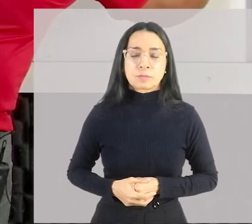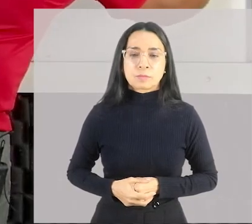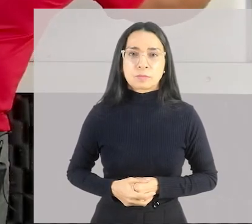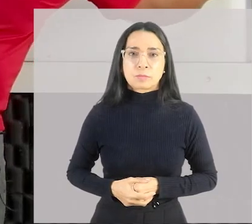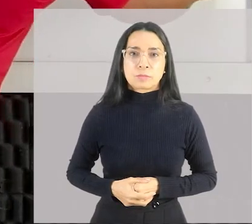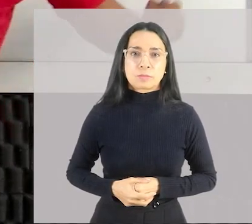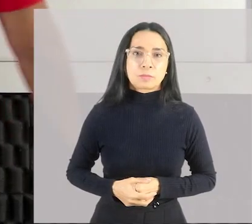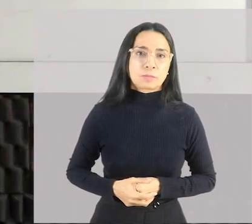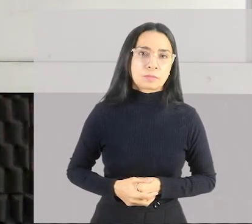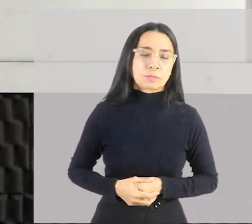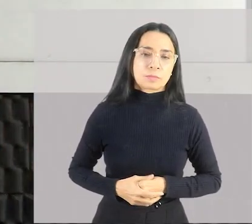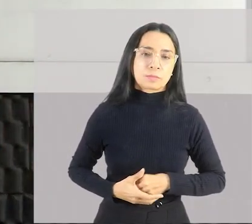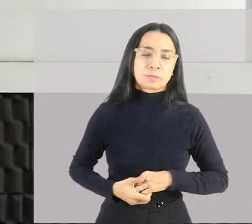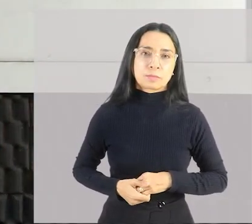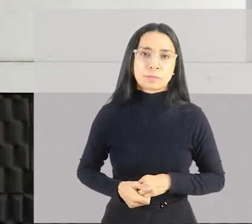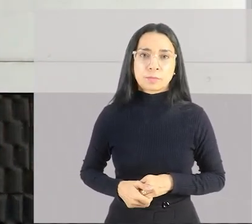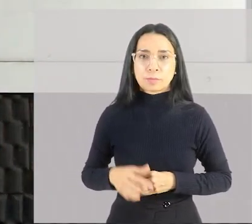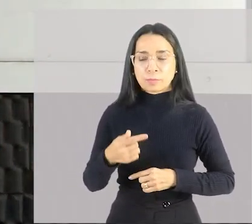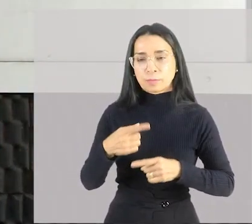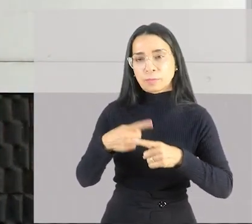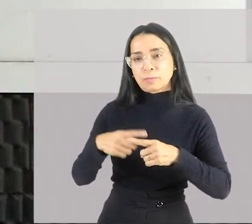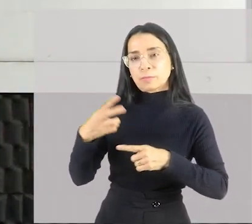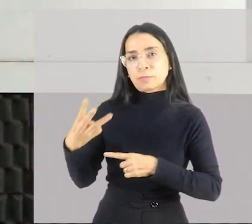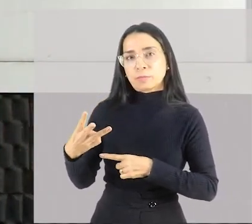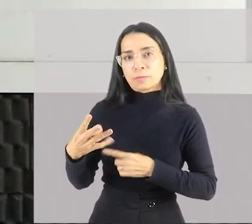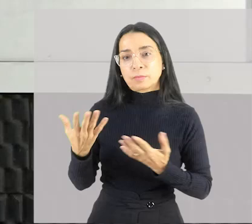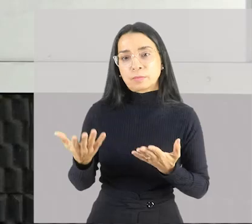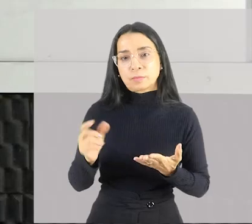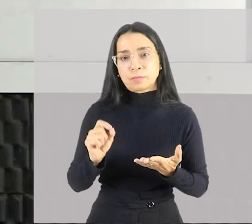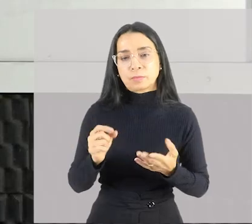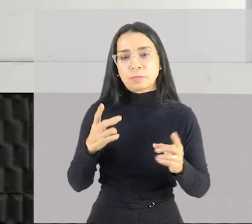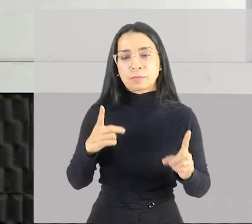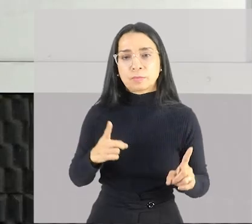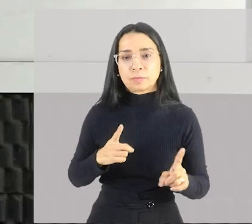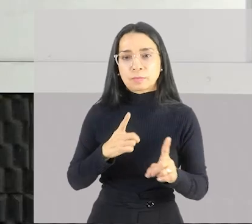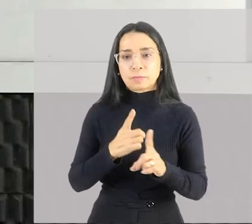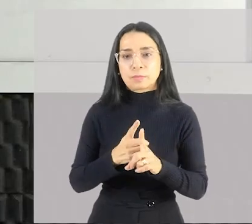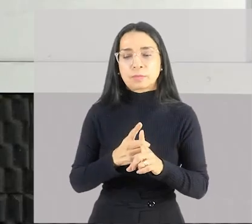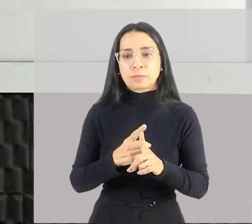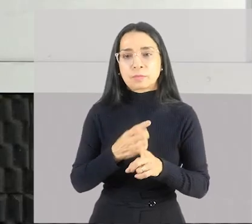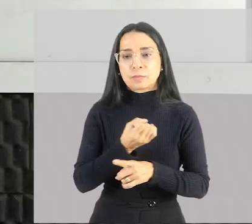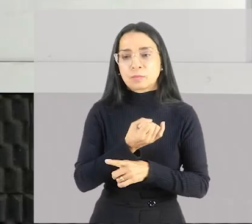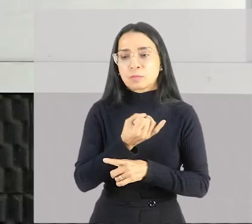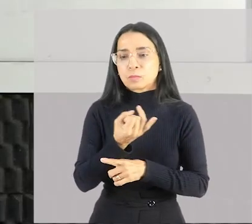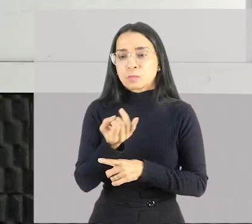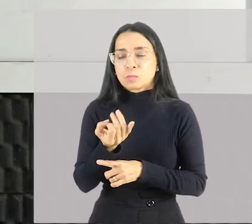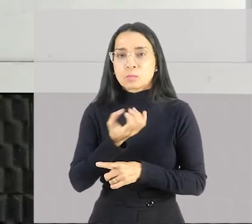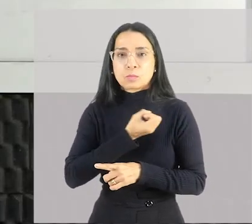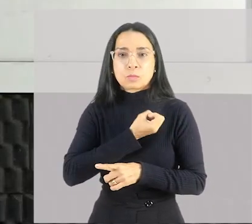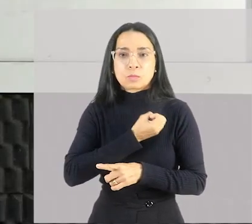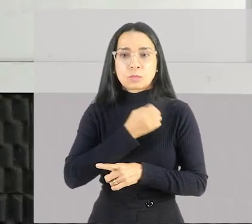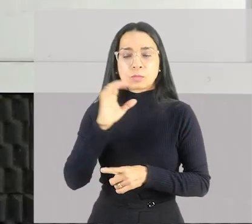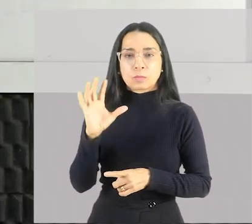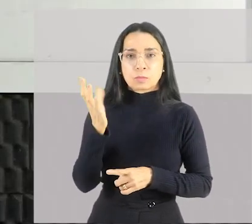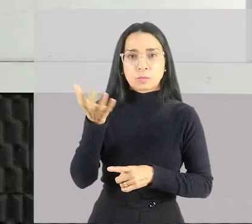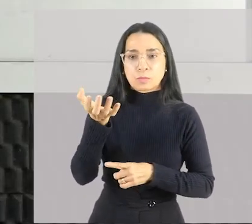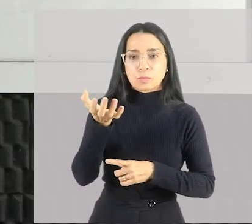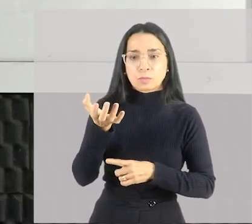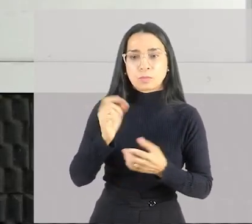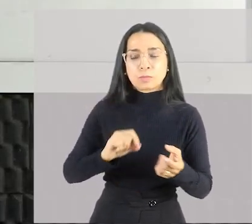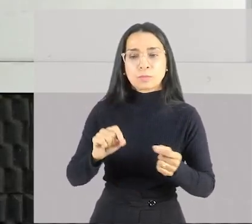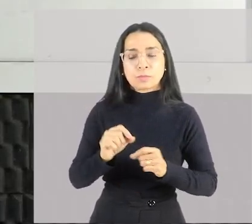xes 3 vou deixar assim pronto encontrei o número de elementos do meu evento que é o que eu quero que